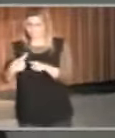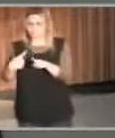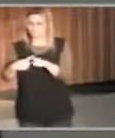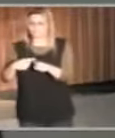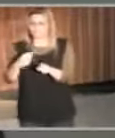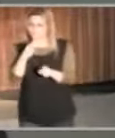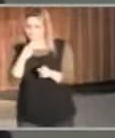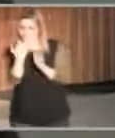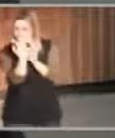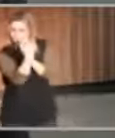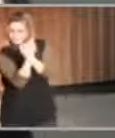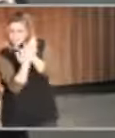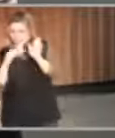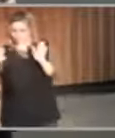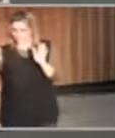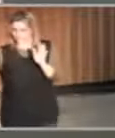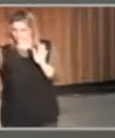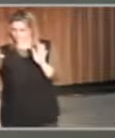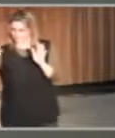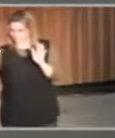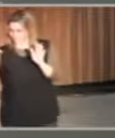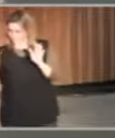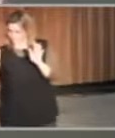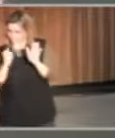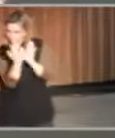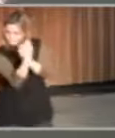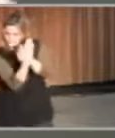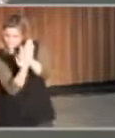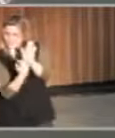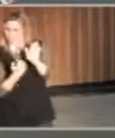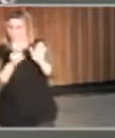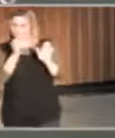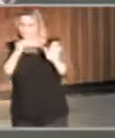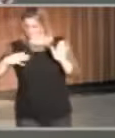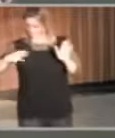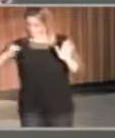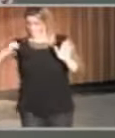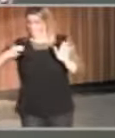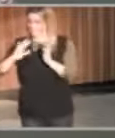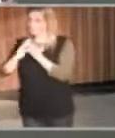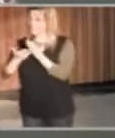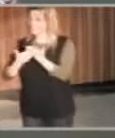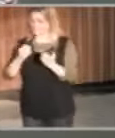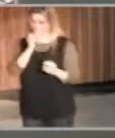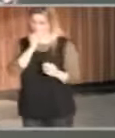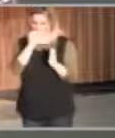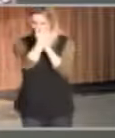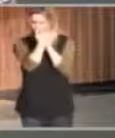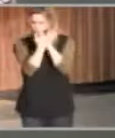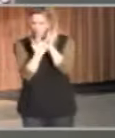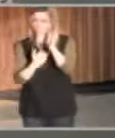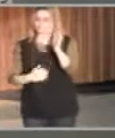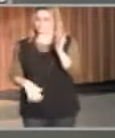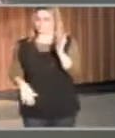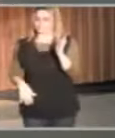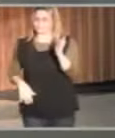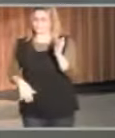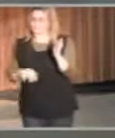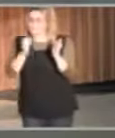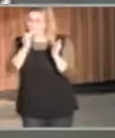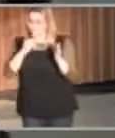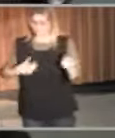do voluntariado na igreja e por exemplo você vai assumir um voluntariado mais fixo tipo assim